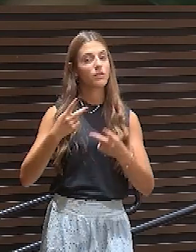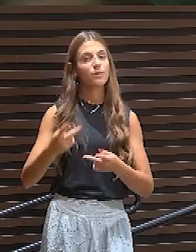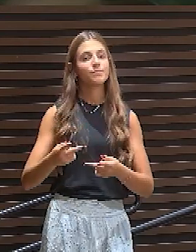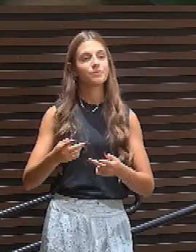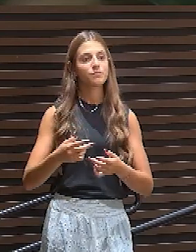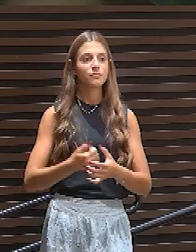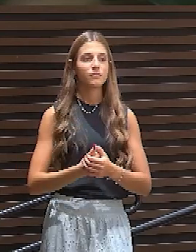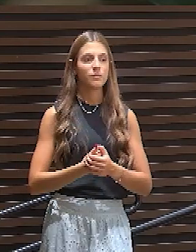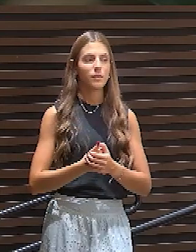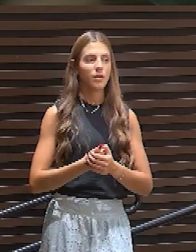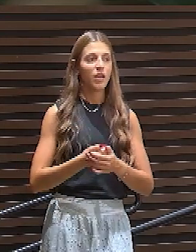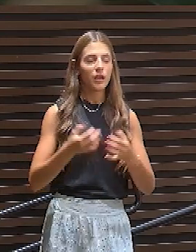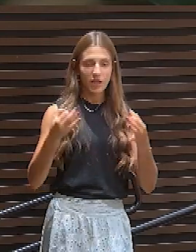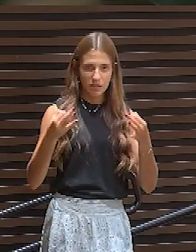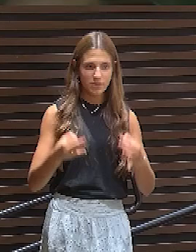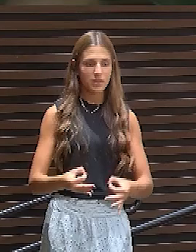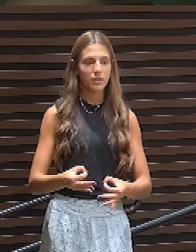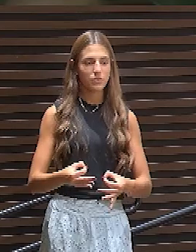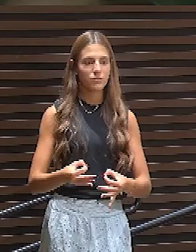está encerrado.